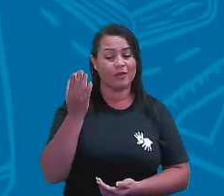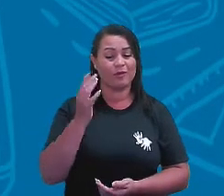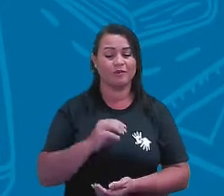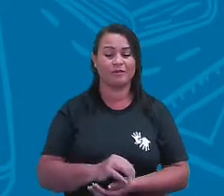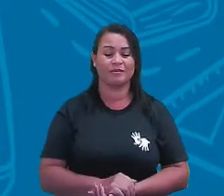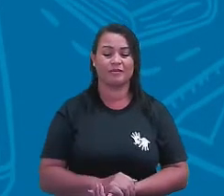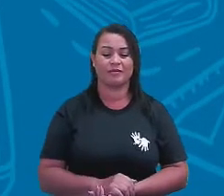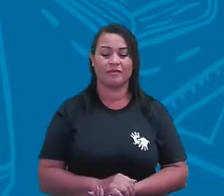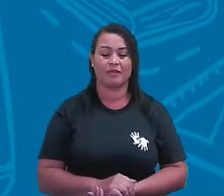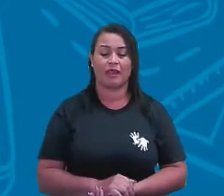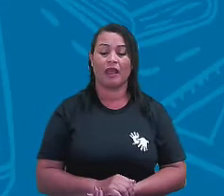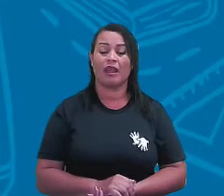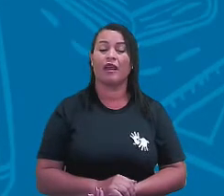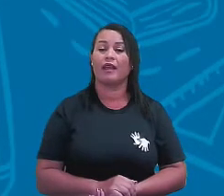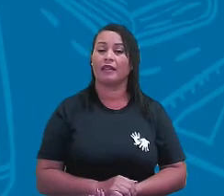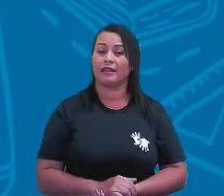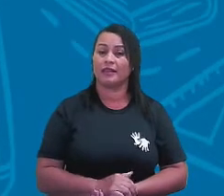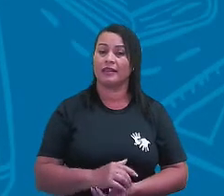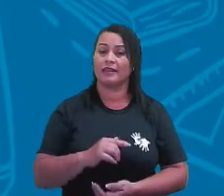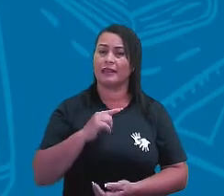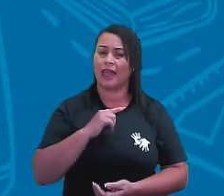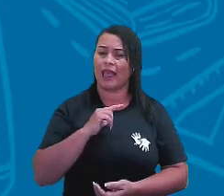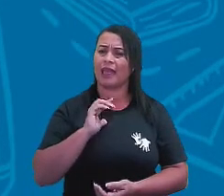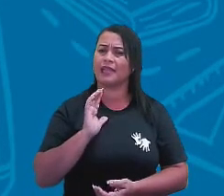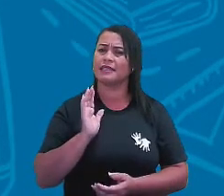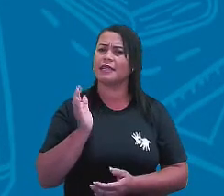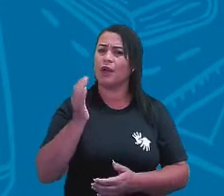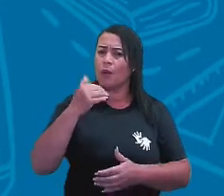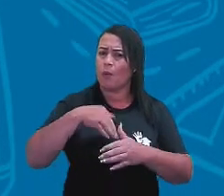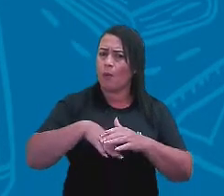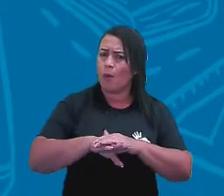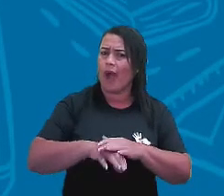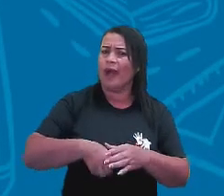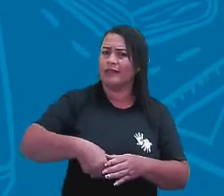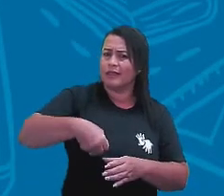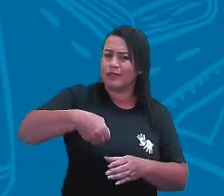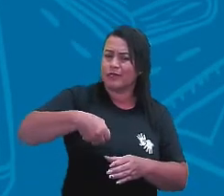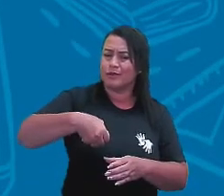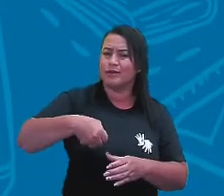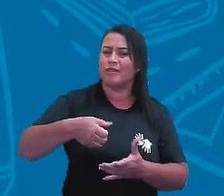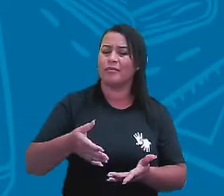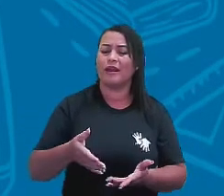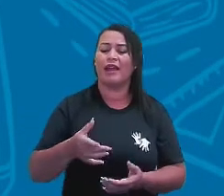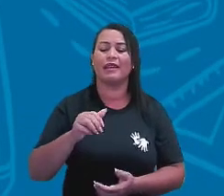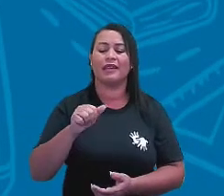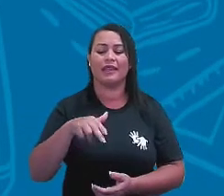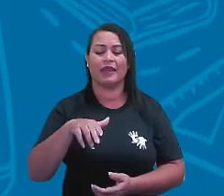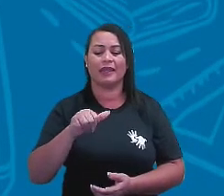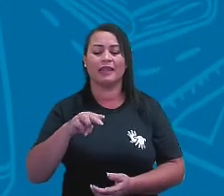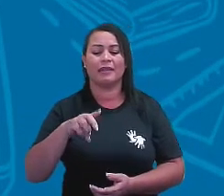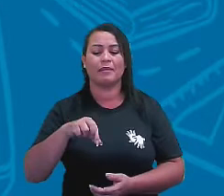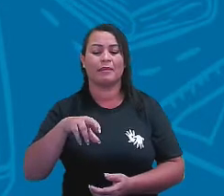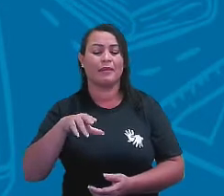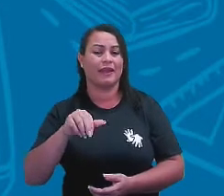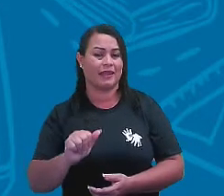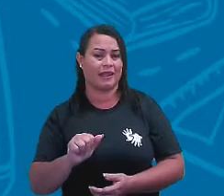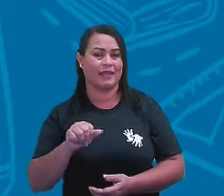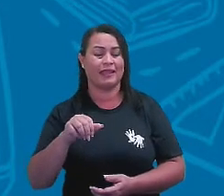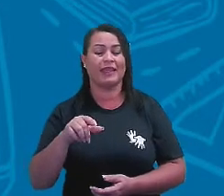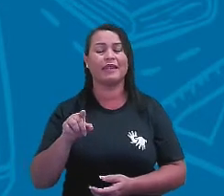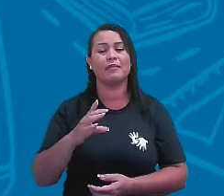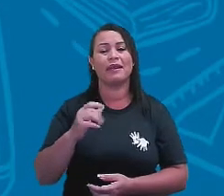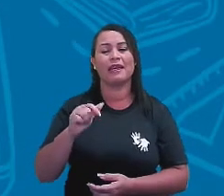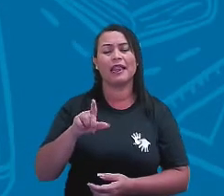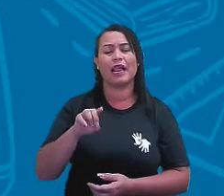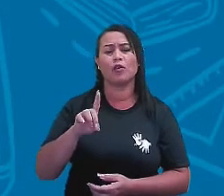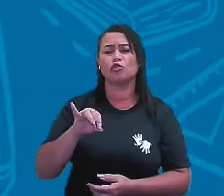hoje. Se chama Cabe na Mala, de Ana Maria Machado e Cláudios, tá?